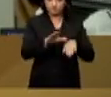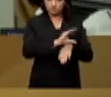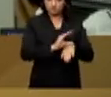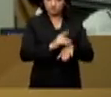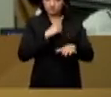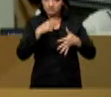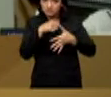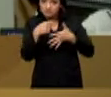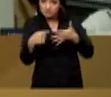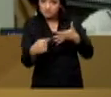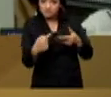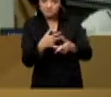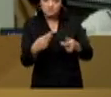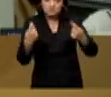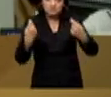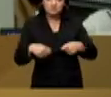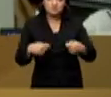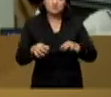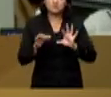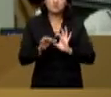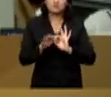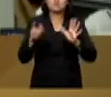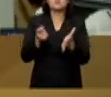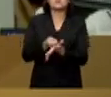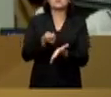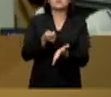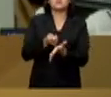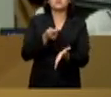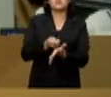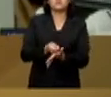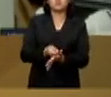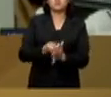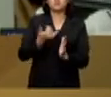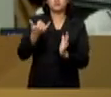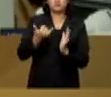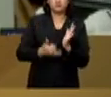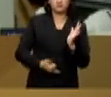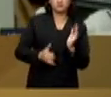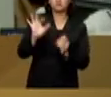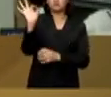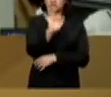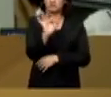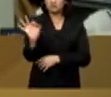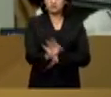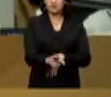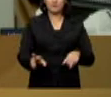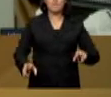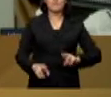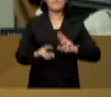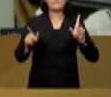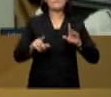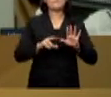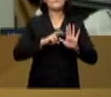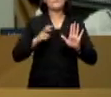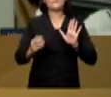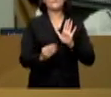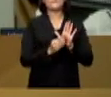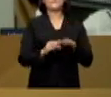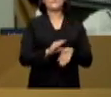elementos necessários para permitir a cobrança desse diferencial de alíquota, destaco que a referida emenda